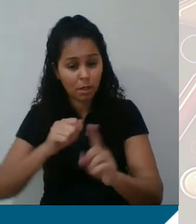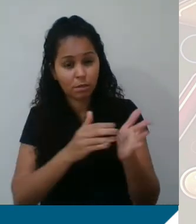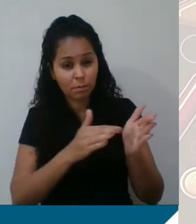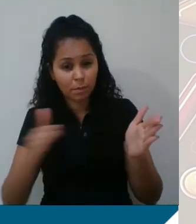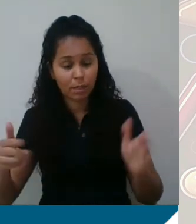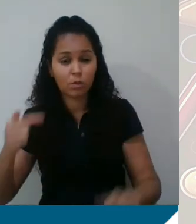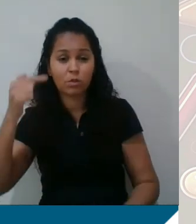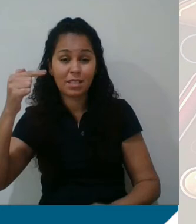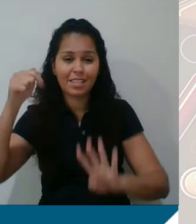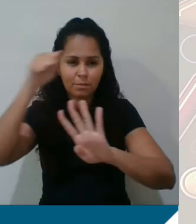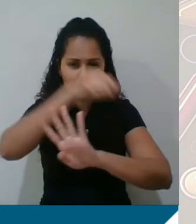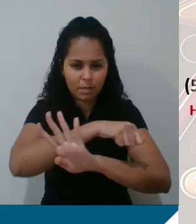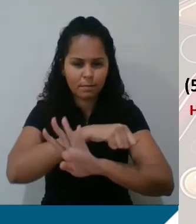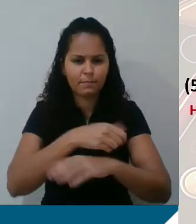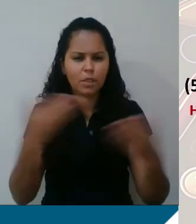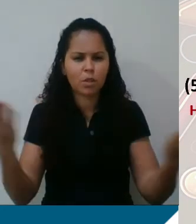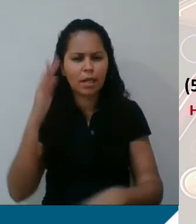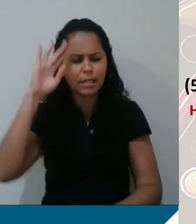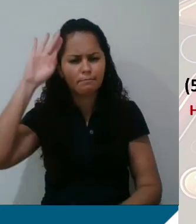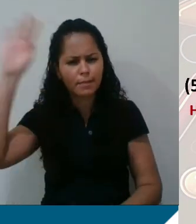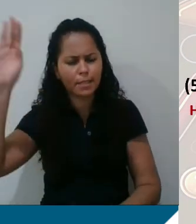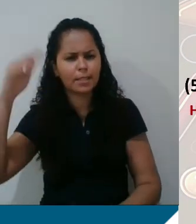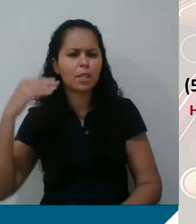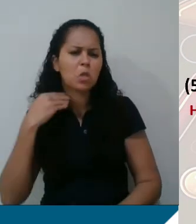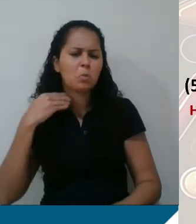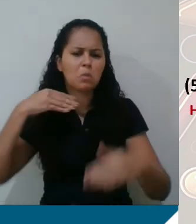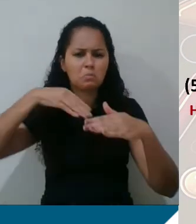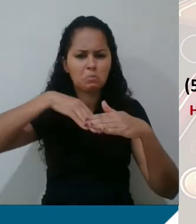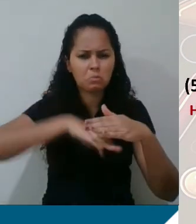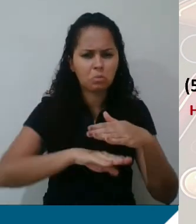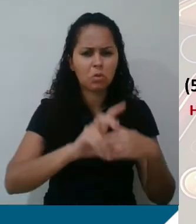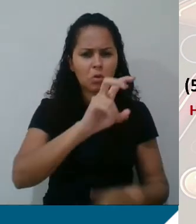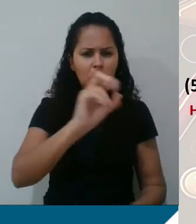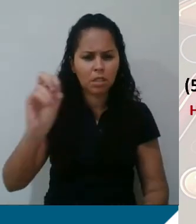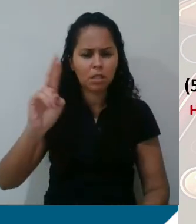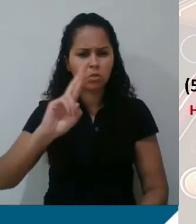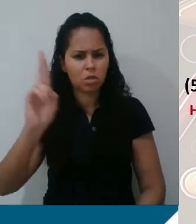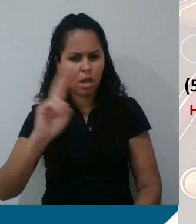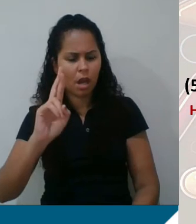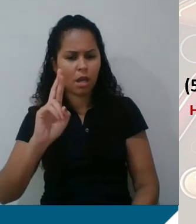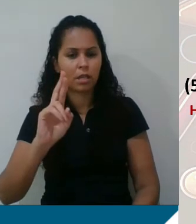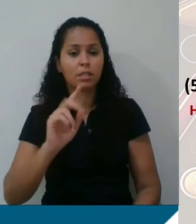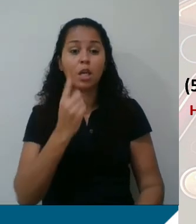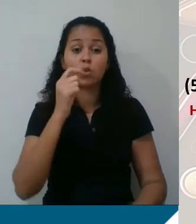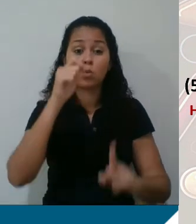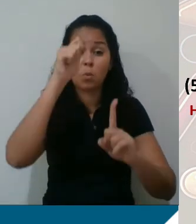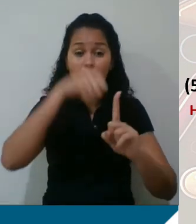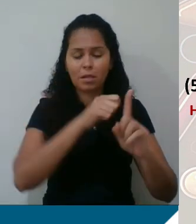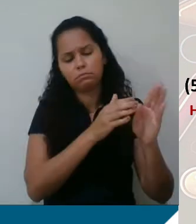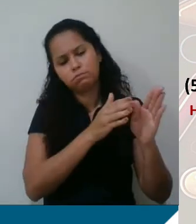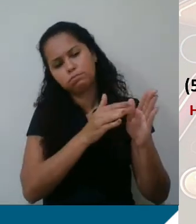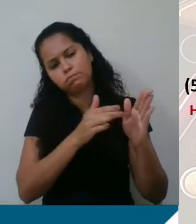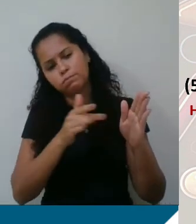durante 7 meses. Vamos ver como que isso funciona? Então, suponha que você depositou R$500 hoje. Passou-se um mês, esse valor